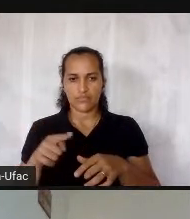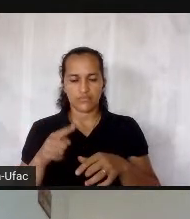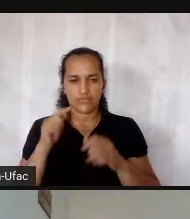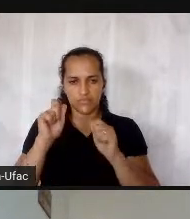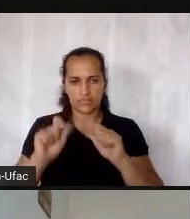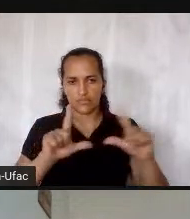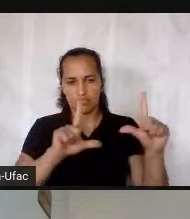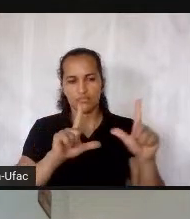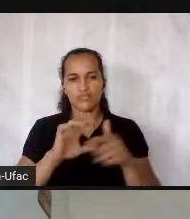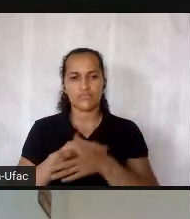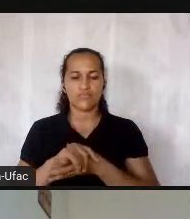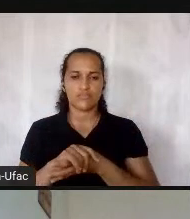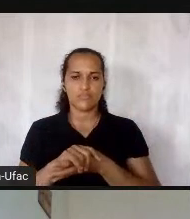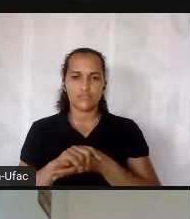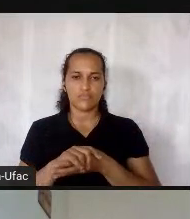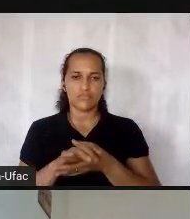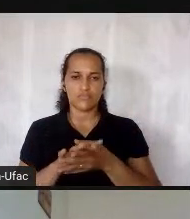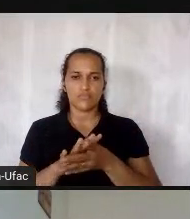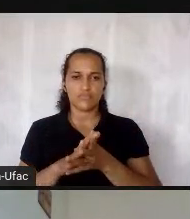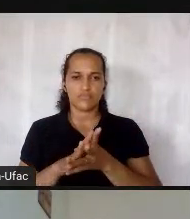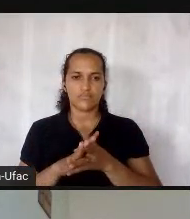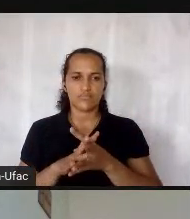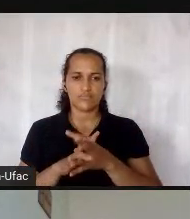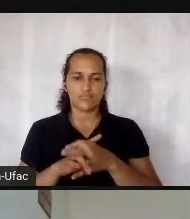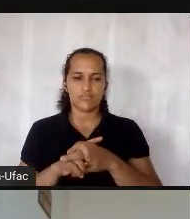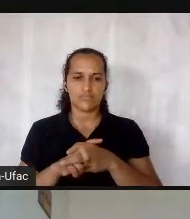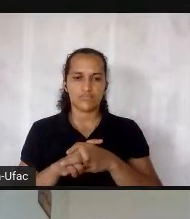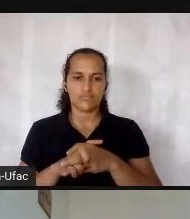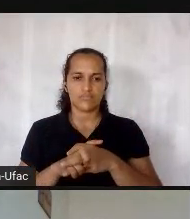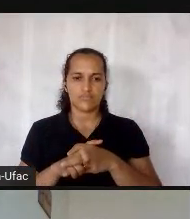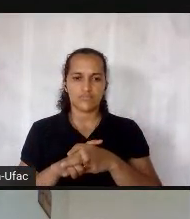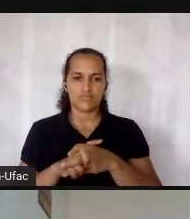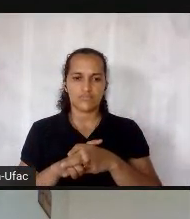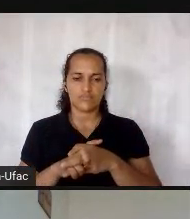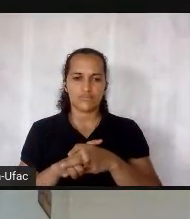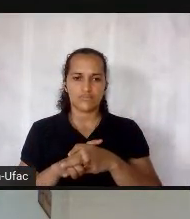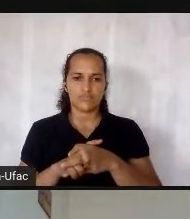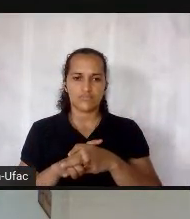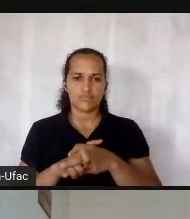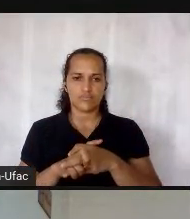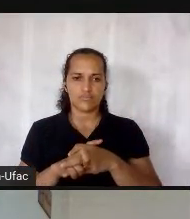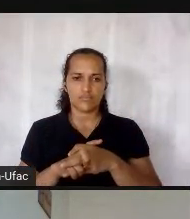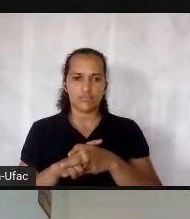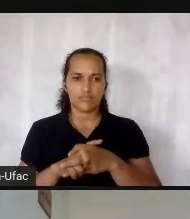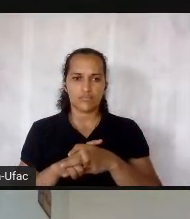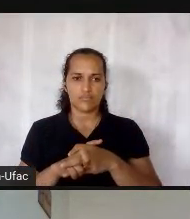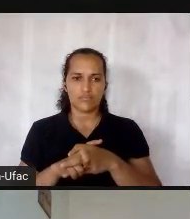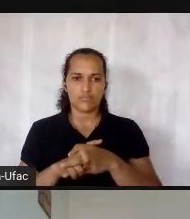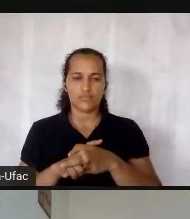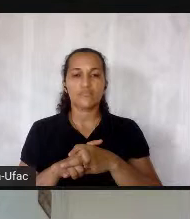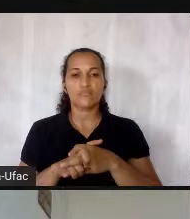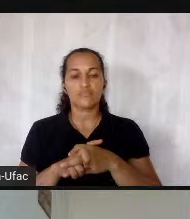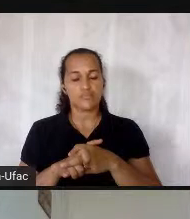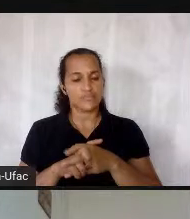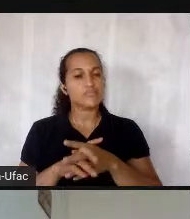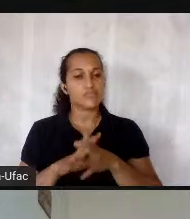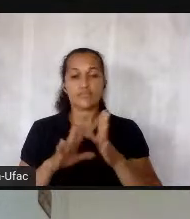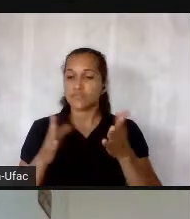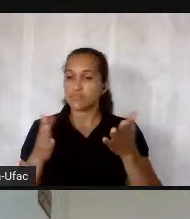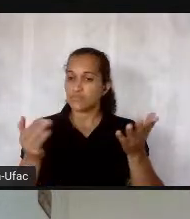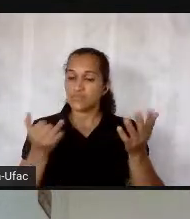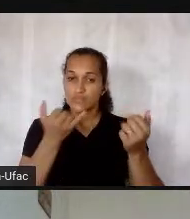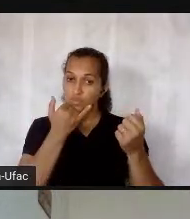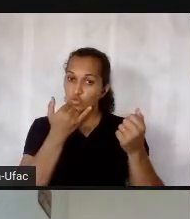Então... Ok, então. Se já está tudo ok. Como eu estava dizendo, perdão